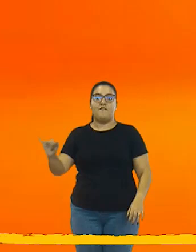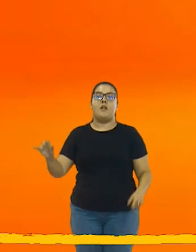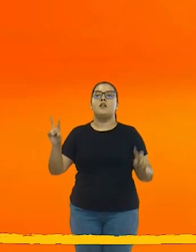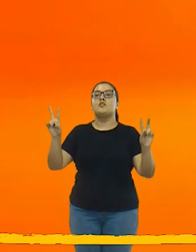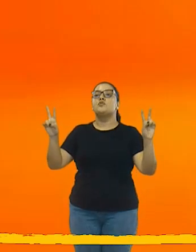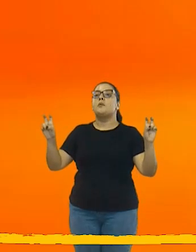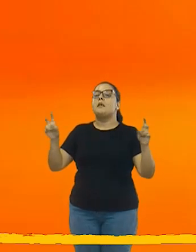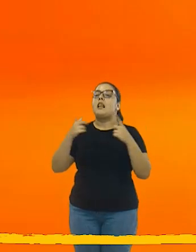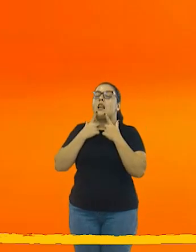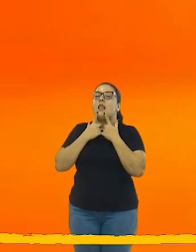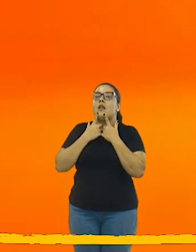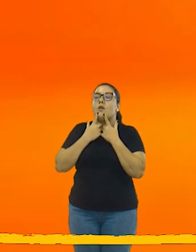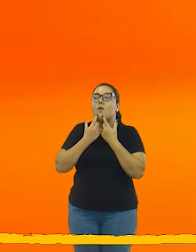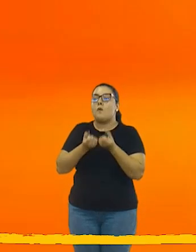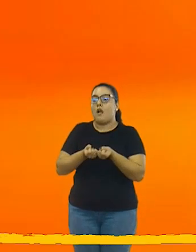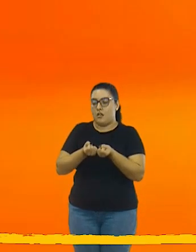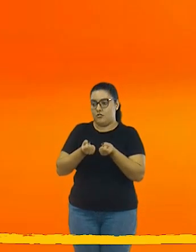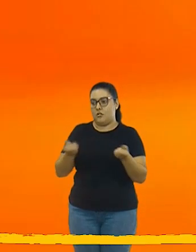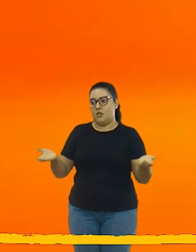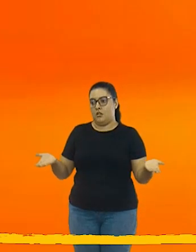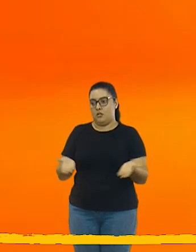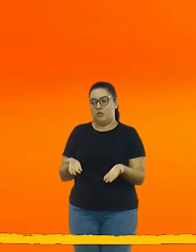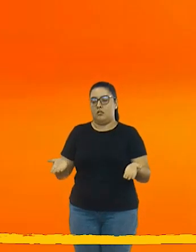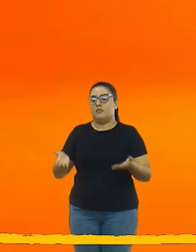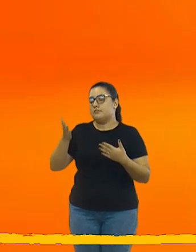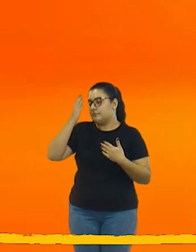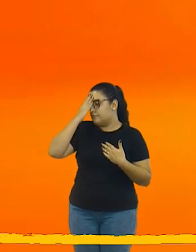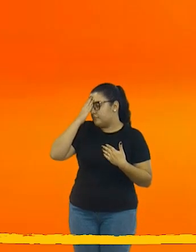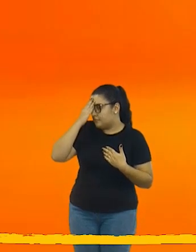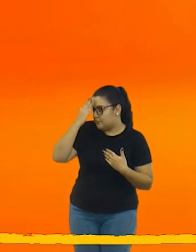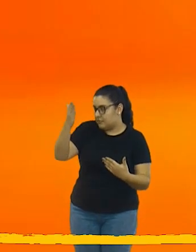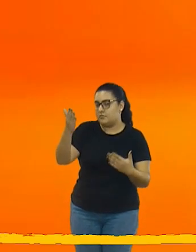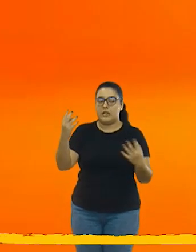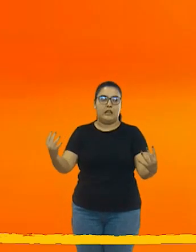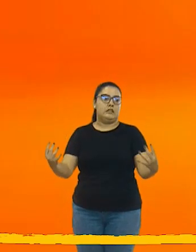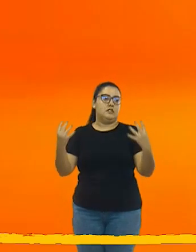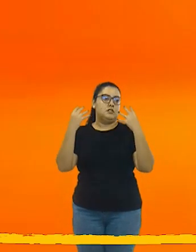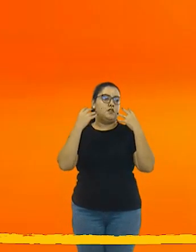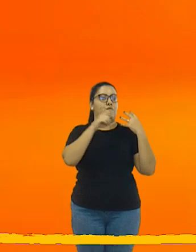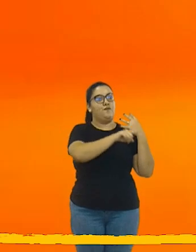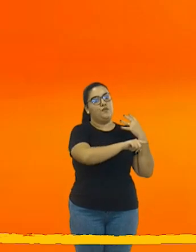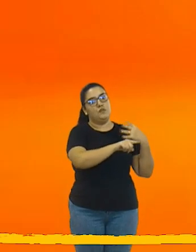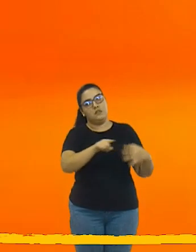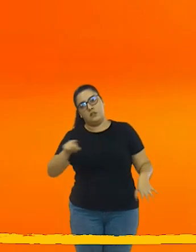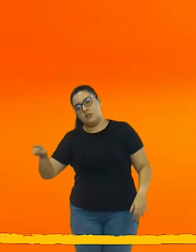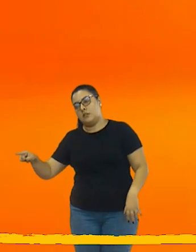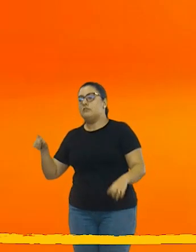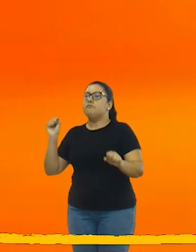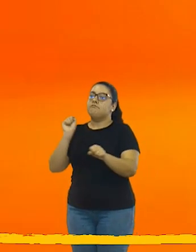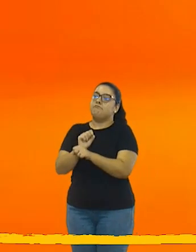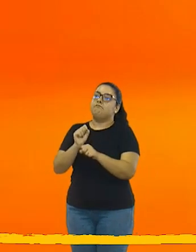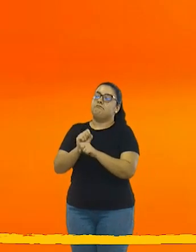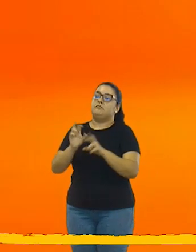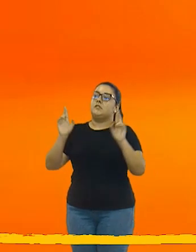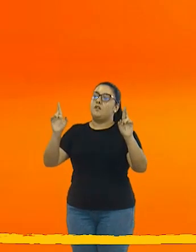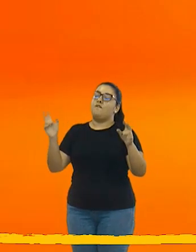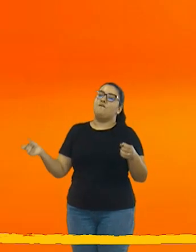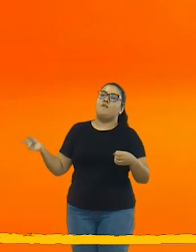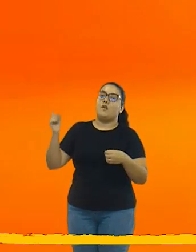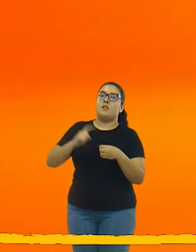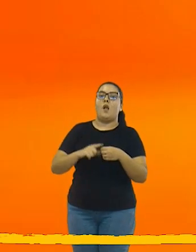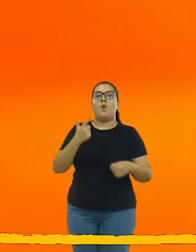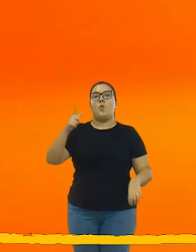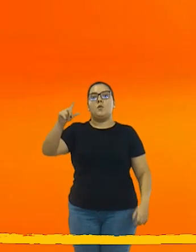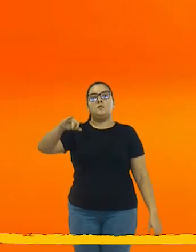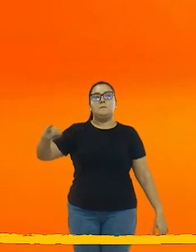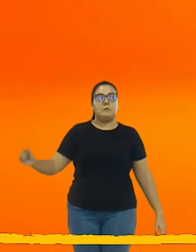linguagens com vocês, tá? Eu queria muito agradecer a presença e a atenção de vocês, tá? Espero que a gente possa voltar em uma outra